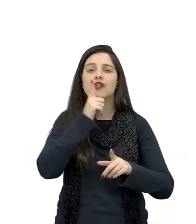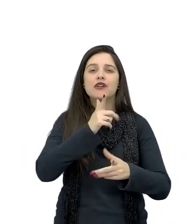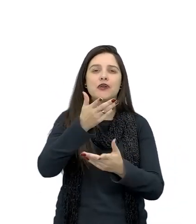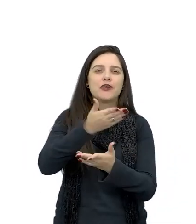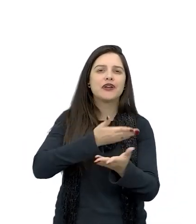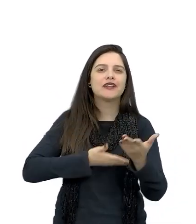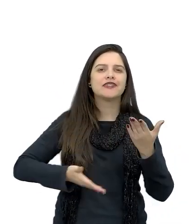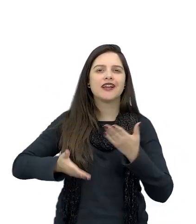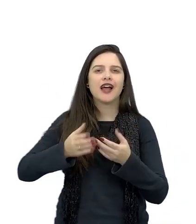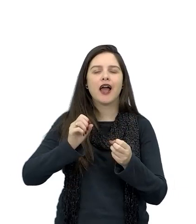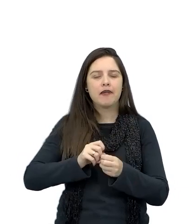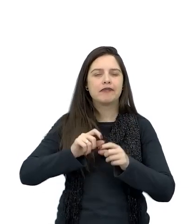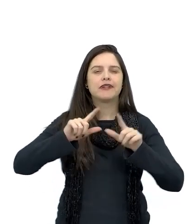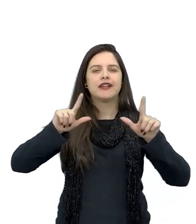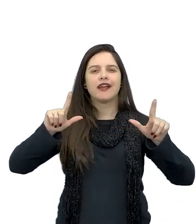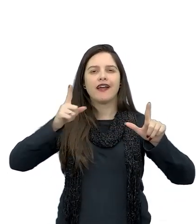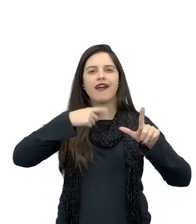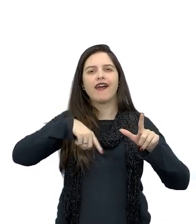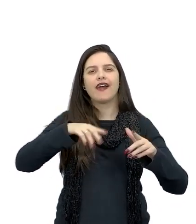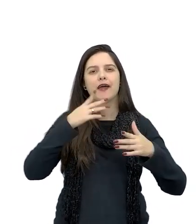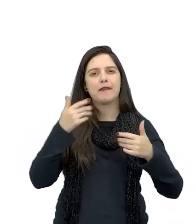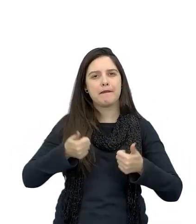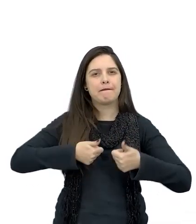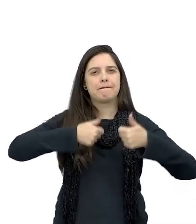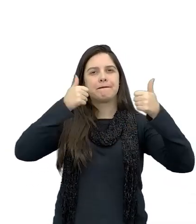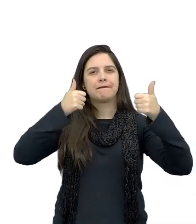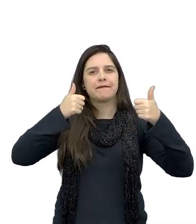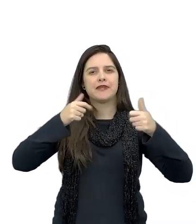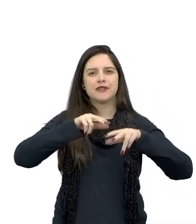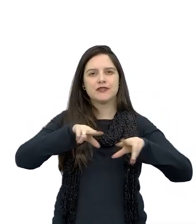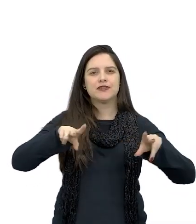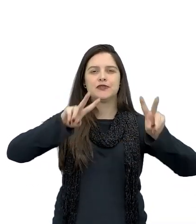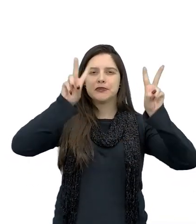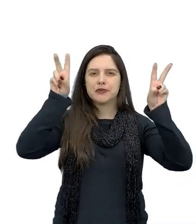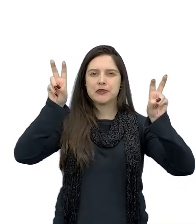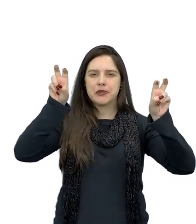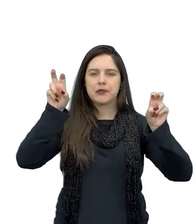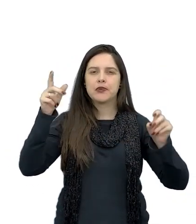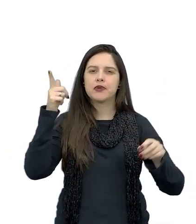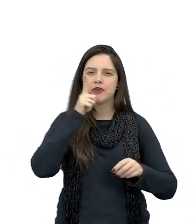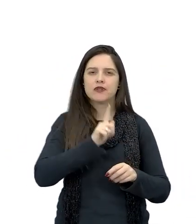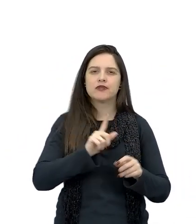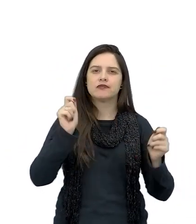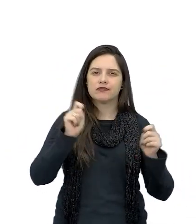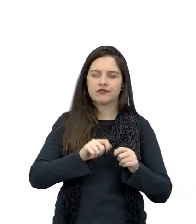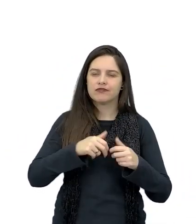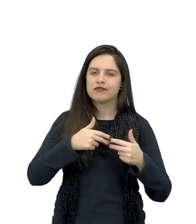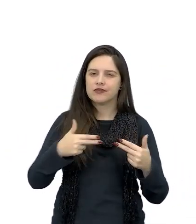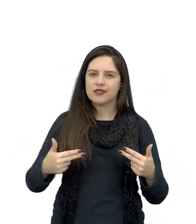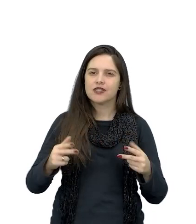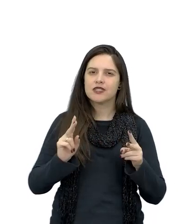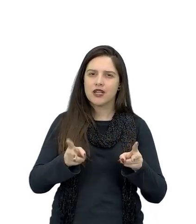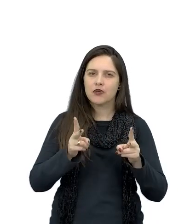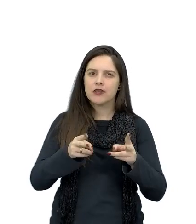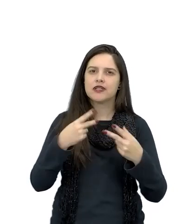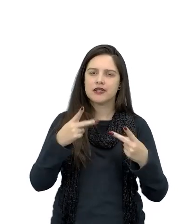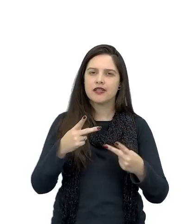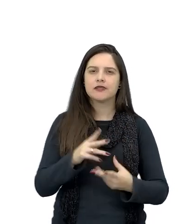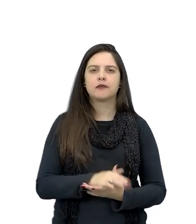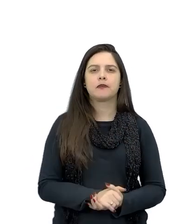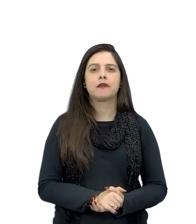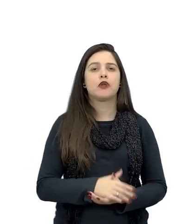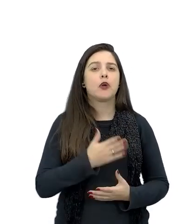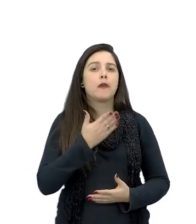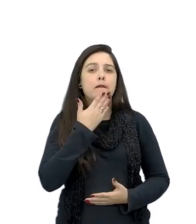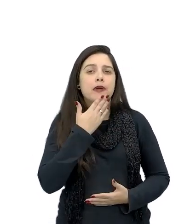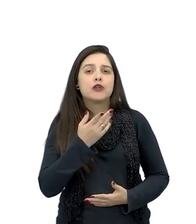para ampliar e aprimorar as reflexões sobre as condições e os ganhos didáticos dessa sequência 7. Peço,